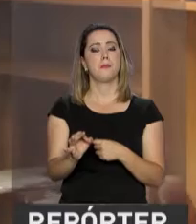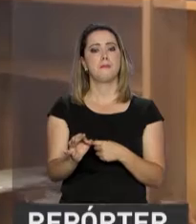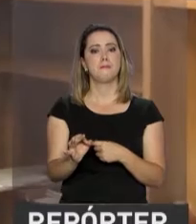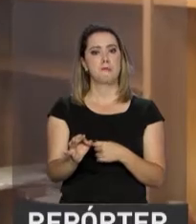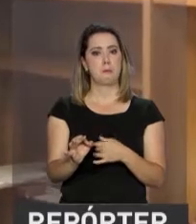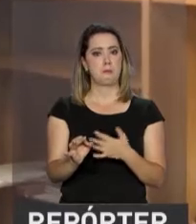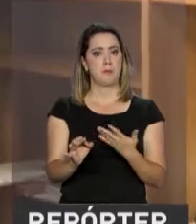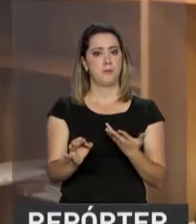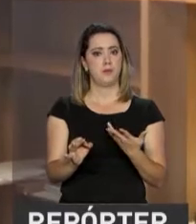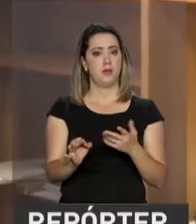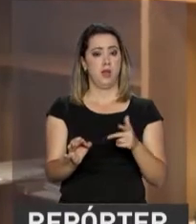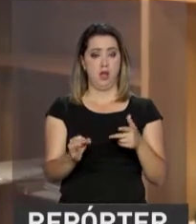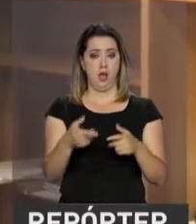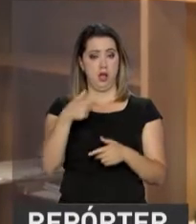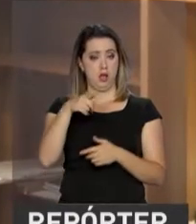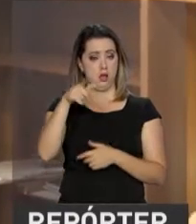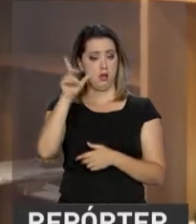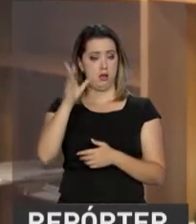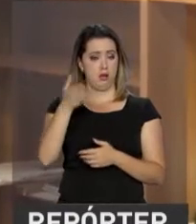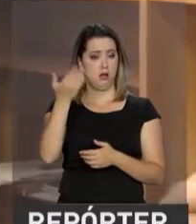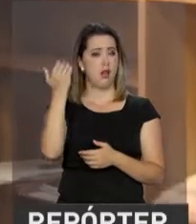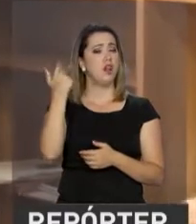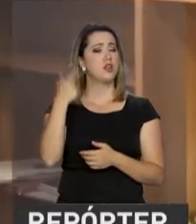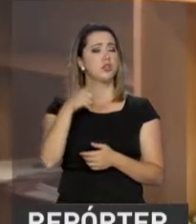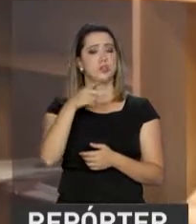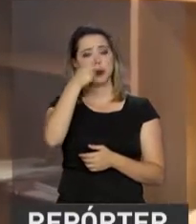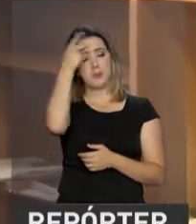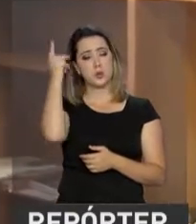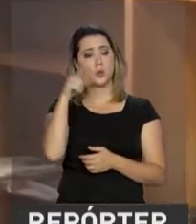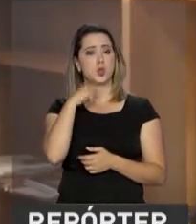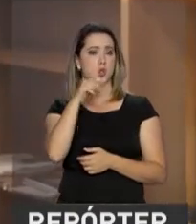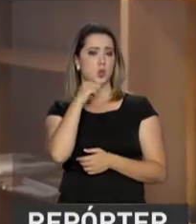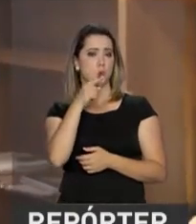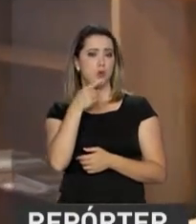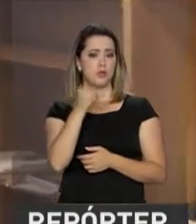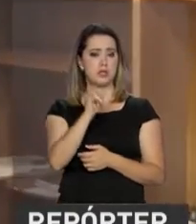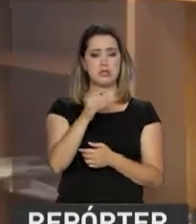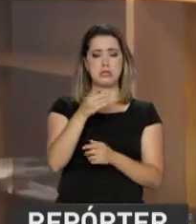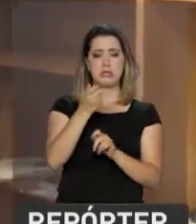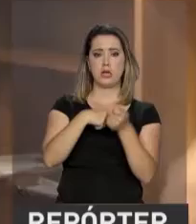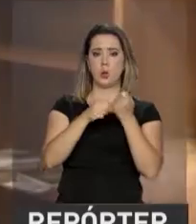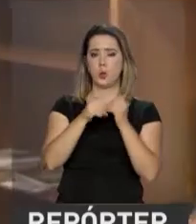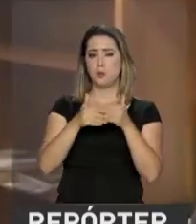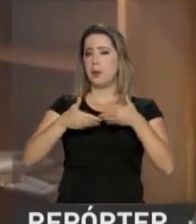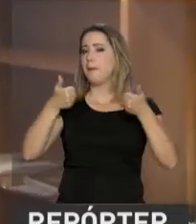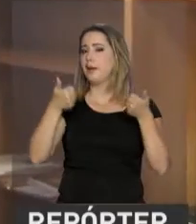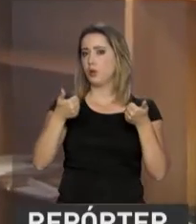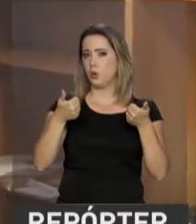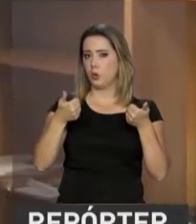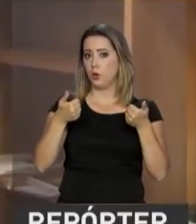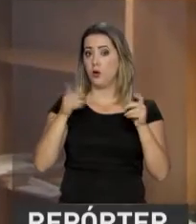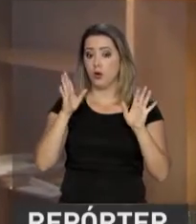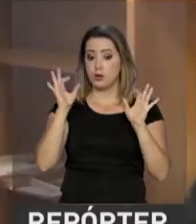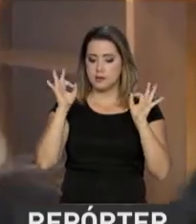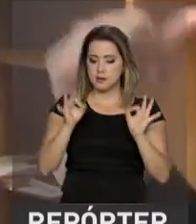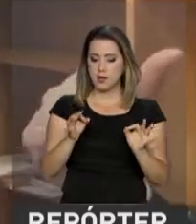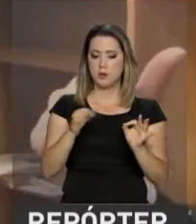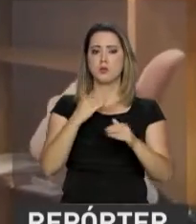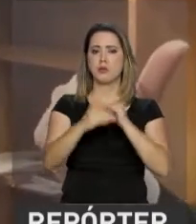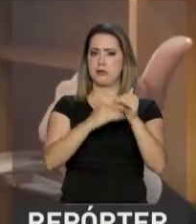que muitos tinham dúvidas se a economia brasileira estava de fato voltando a crescer ou não. Está voltando a